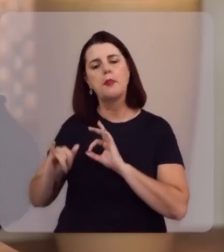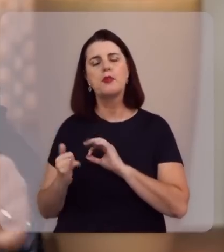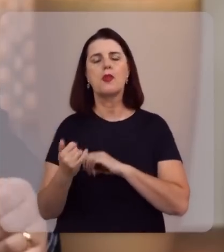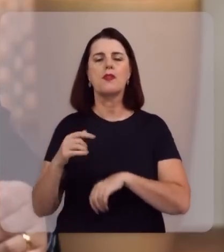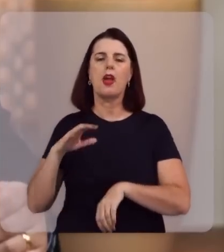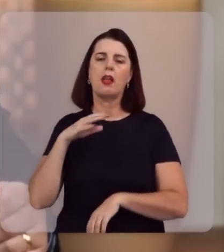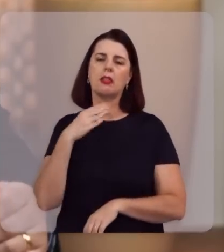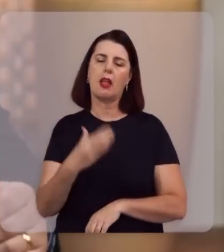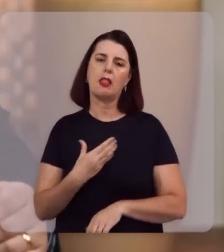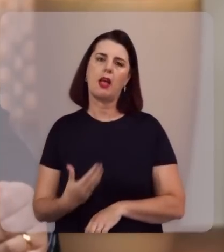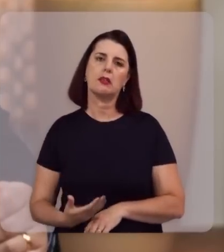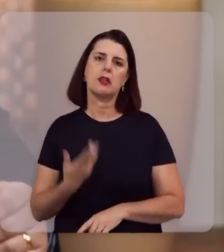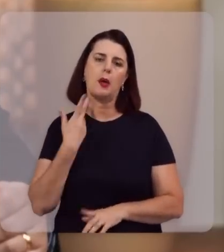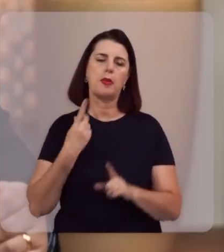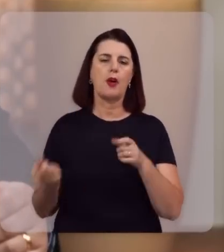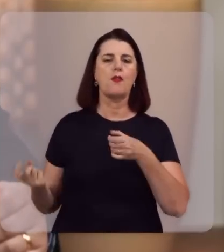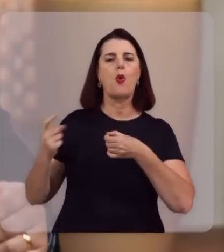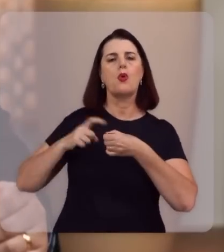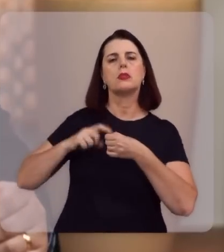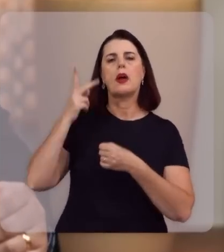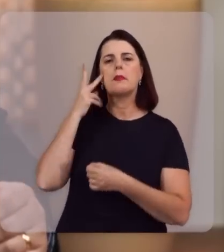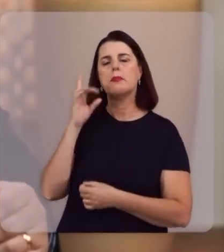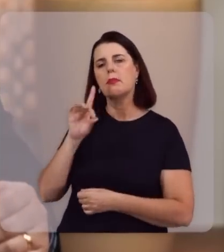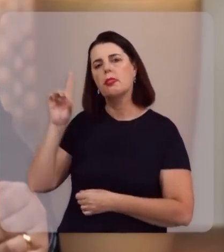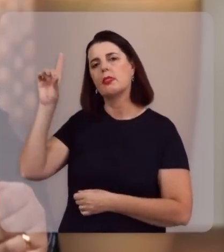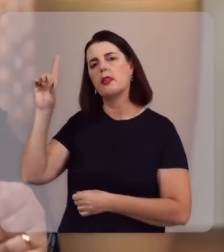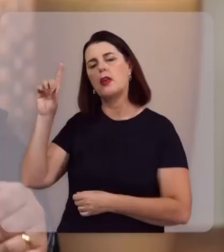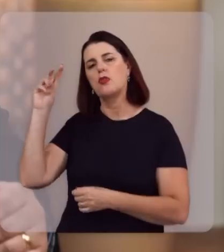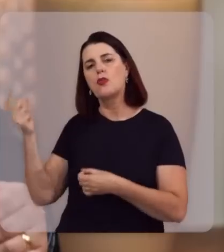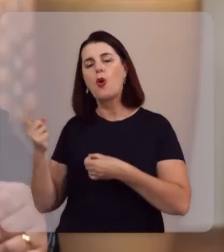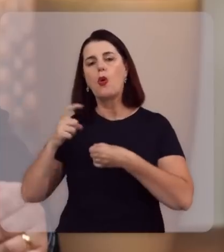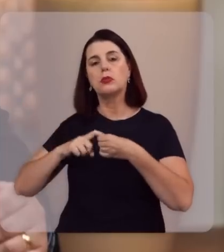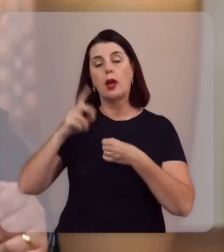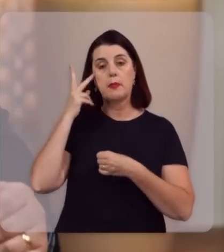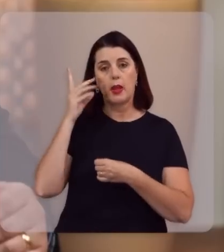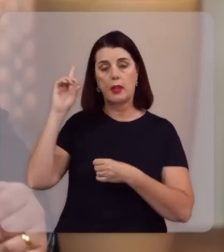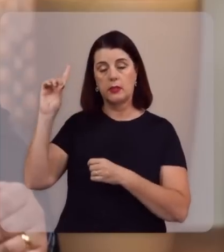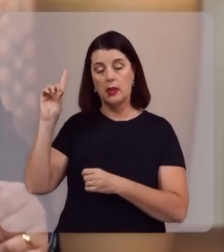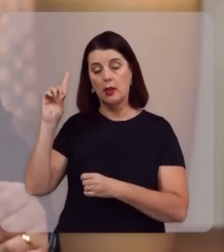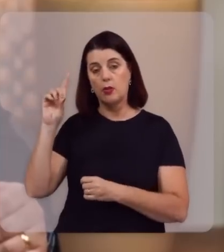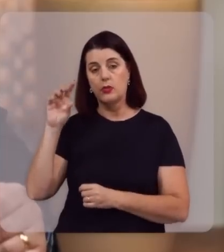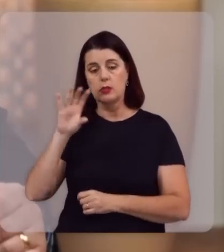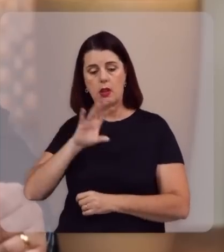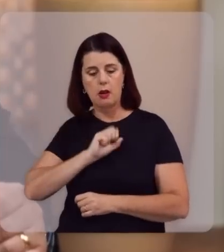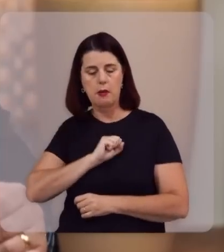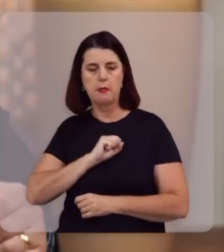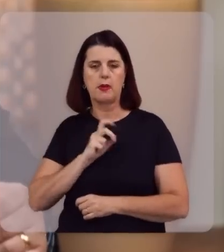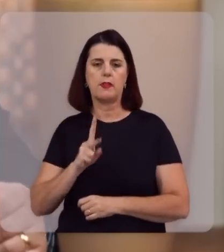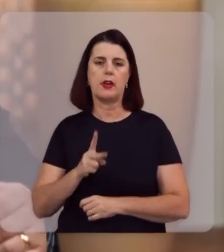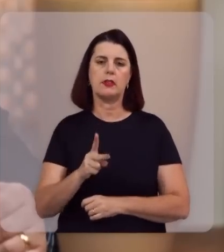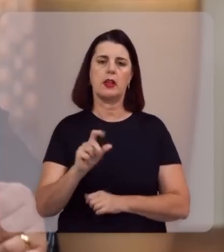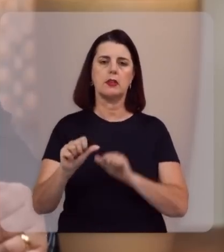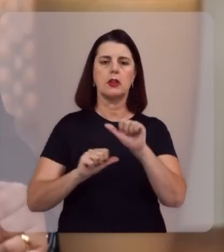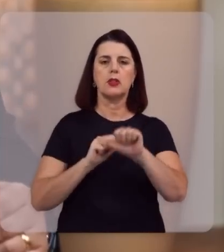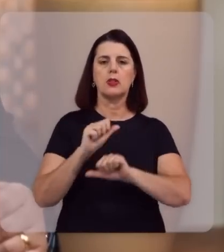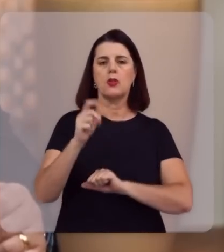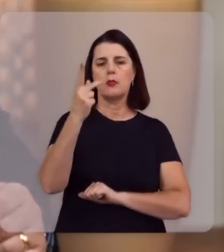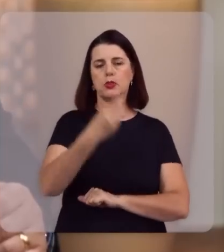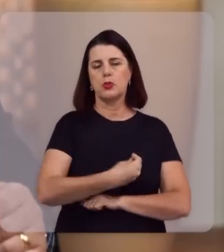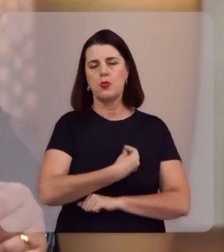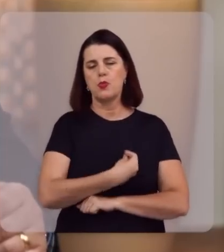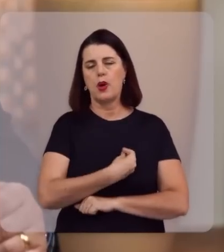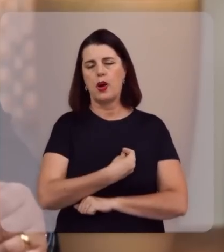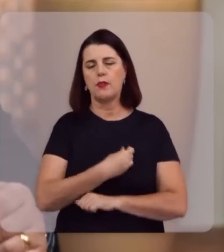Aproveite esse Natal para se voltar para Deus, para se voltar para quem você ama. Que Deus transforme a sua vida nesse Natal, que Ele derrame